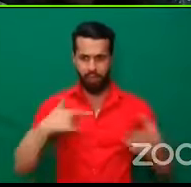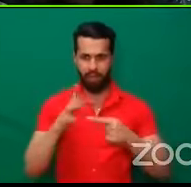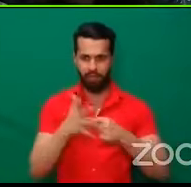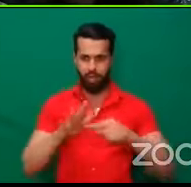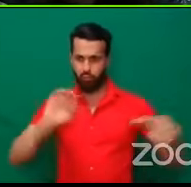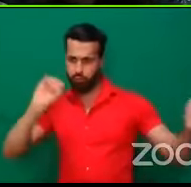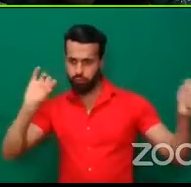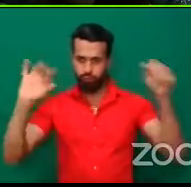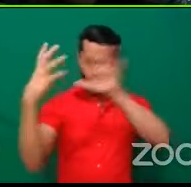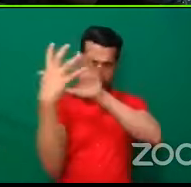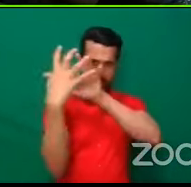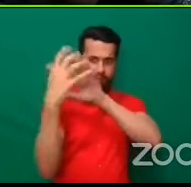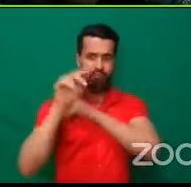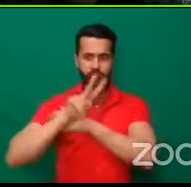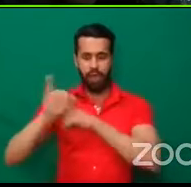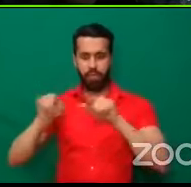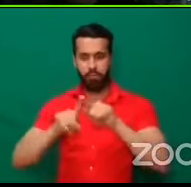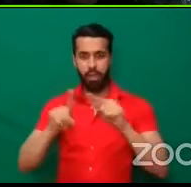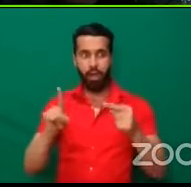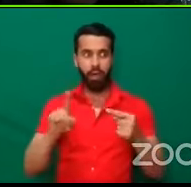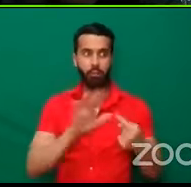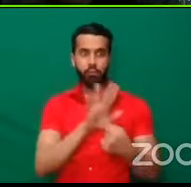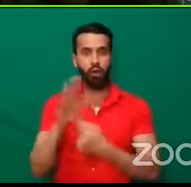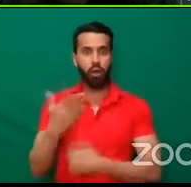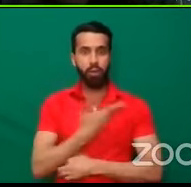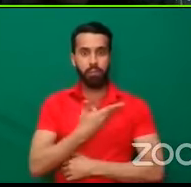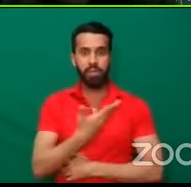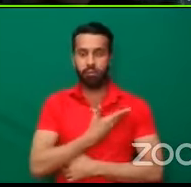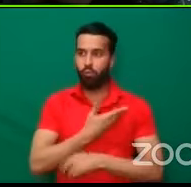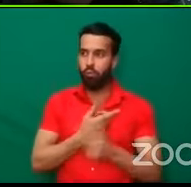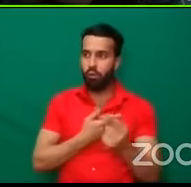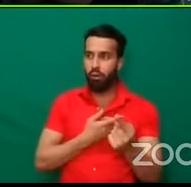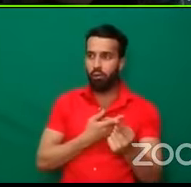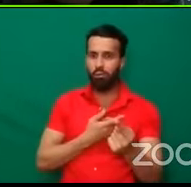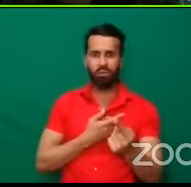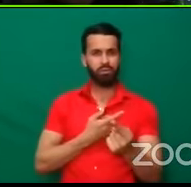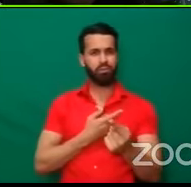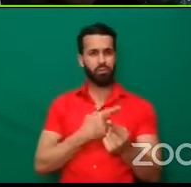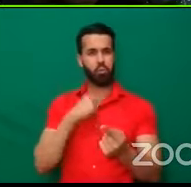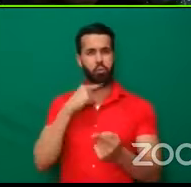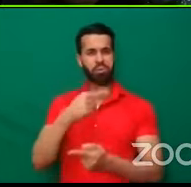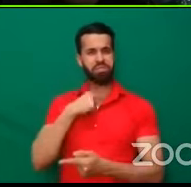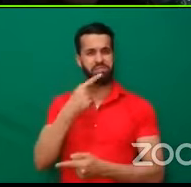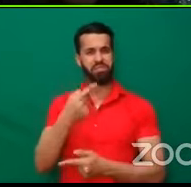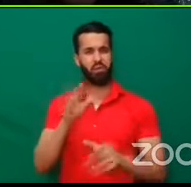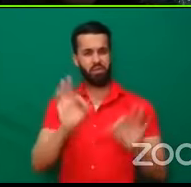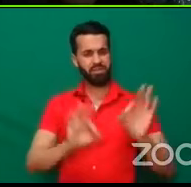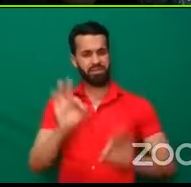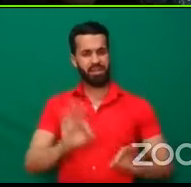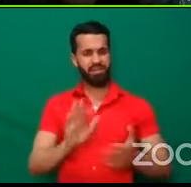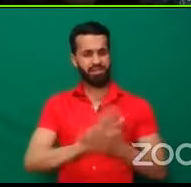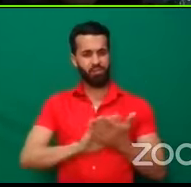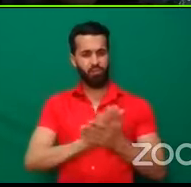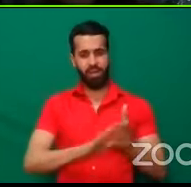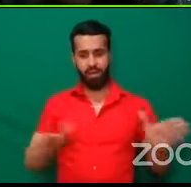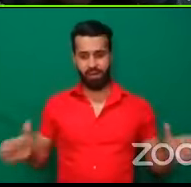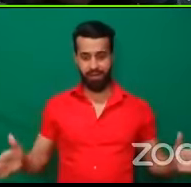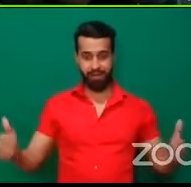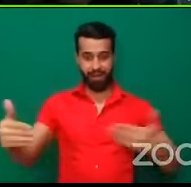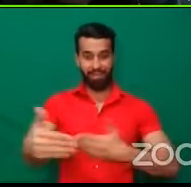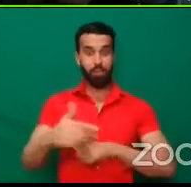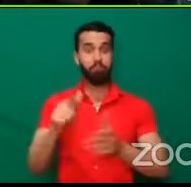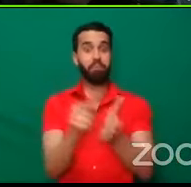tal. Mostrei para os meus amigos, eles: Cara, né? Não vai conseguir produzir isso. Aí peguei caixa de papelão, fui montando,